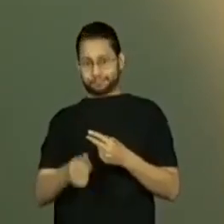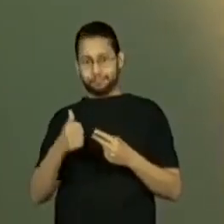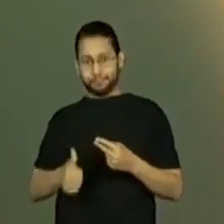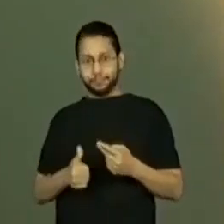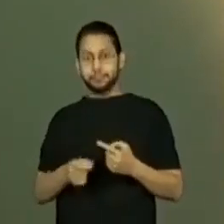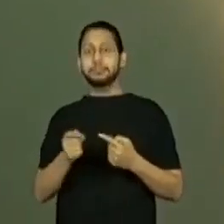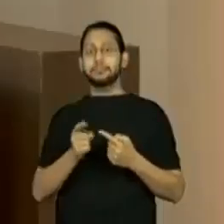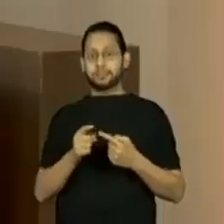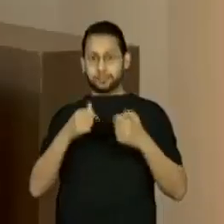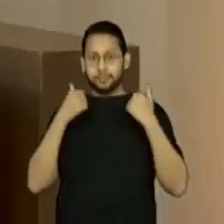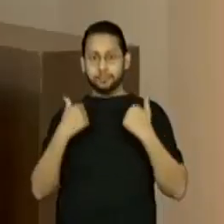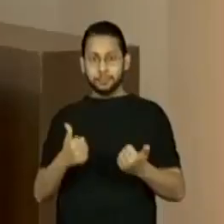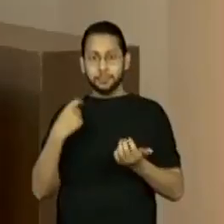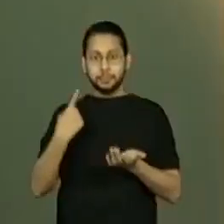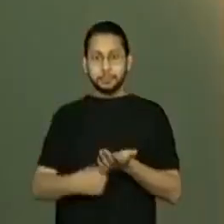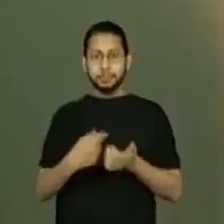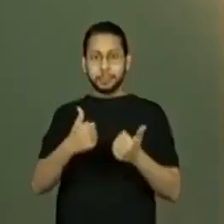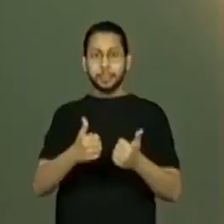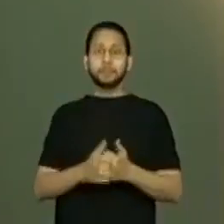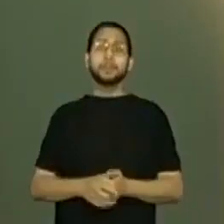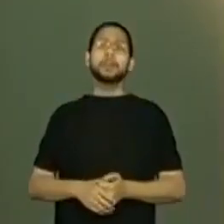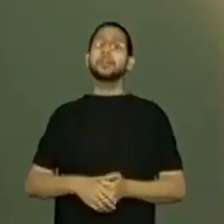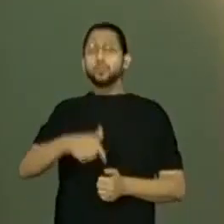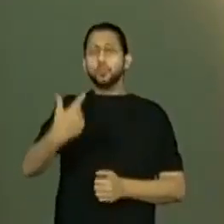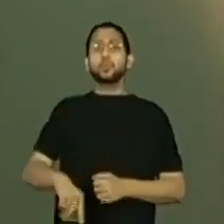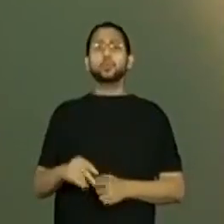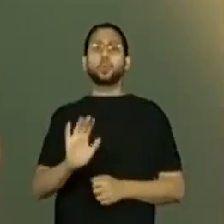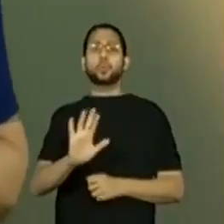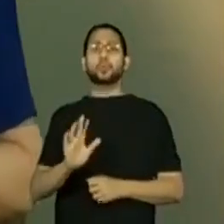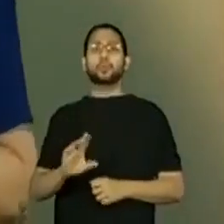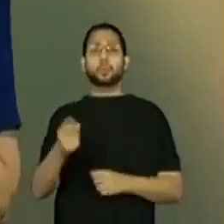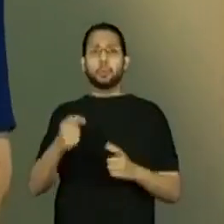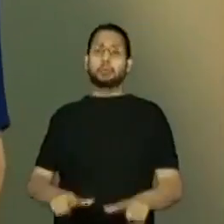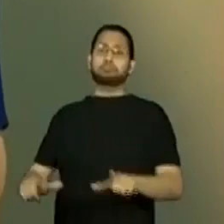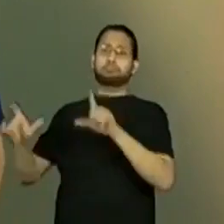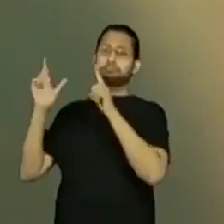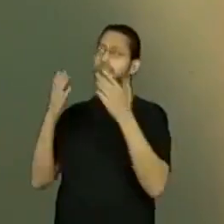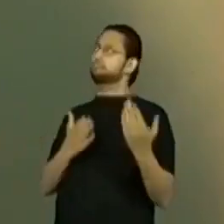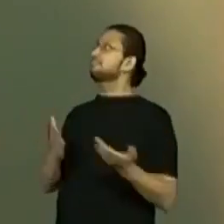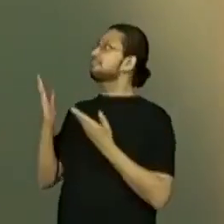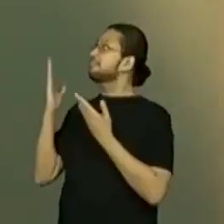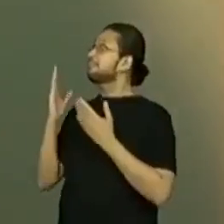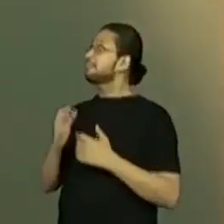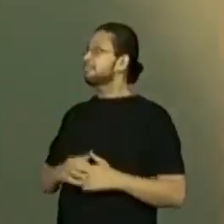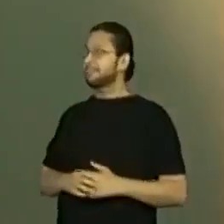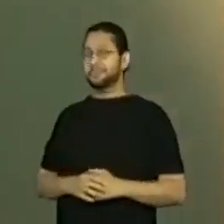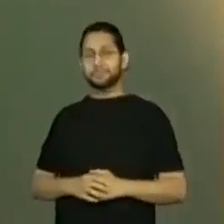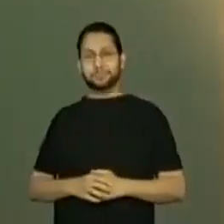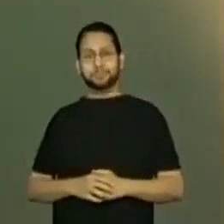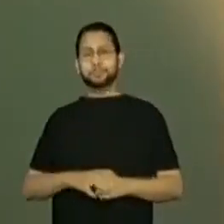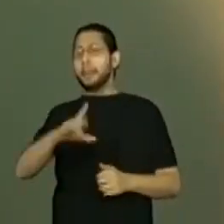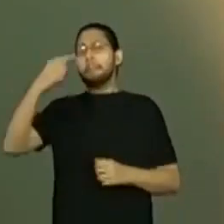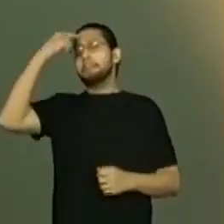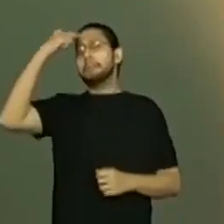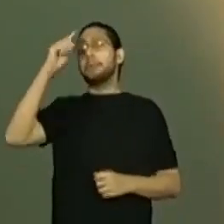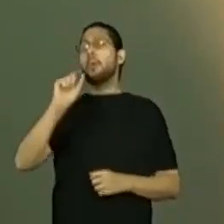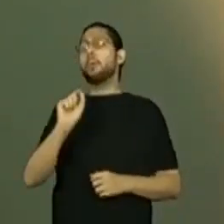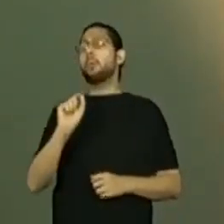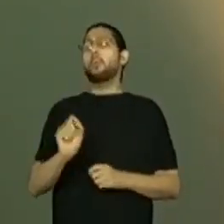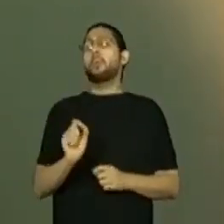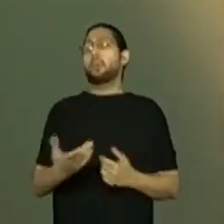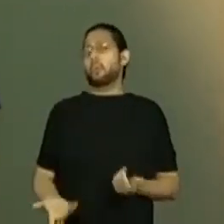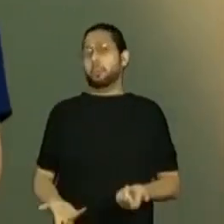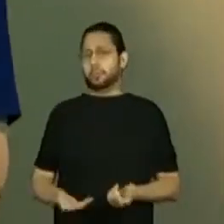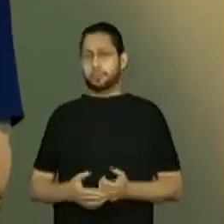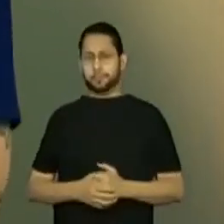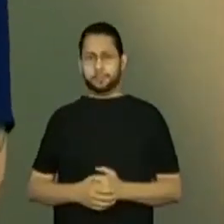iniciais, certo? Certo. Então vamos lá, professora Nicole, vamos colocar a imagem aqui e pensar um pouquinho sobre ela,